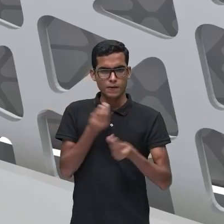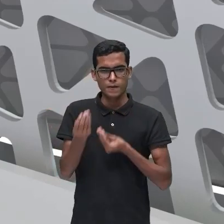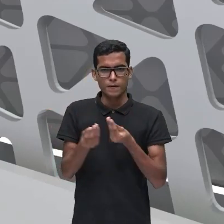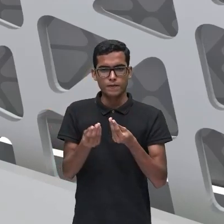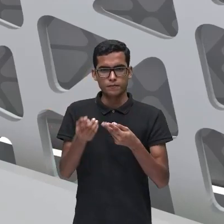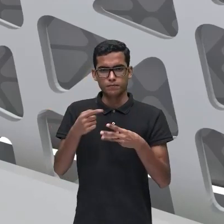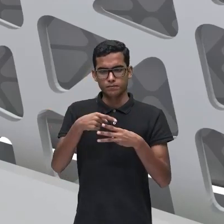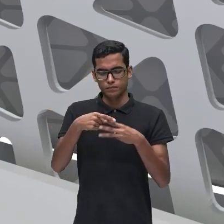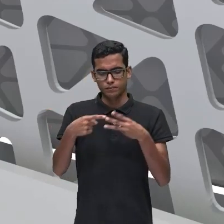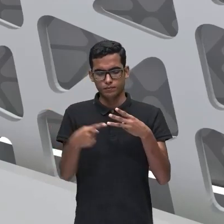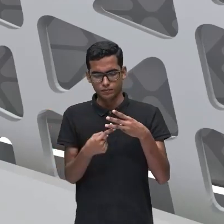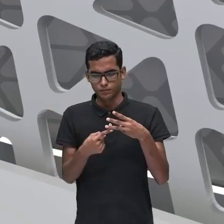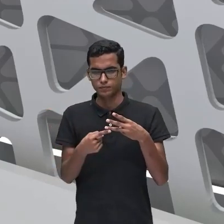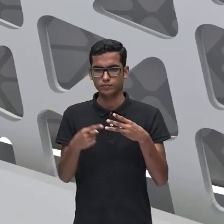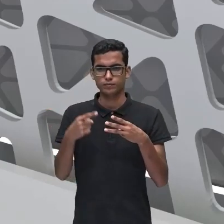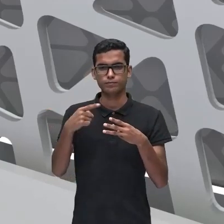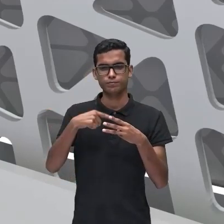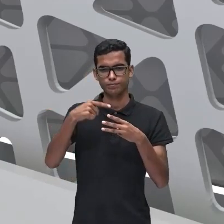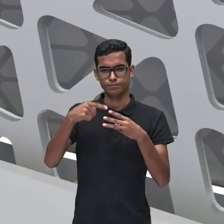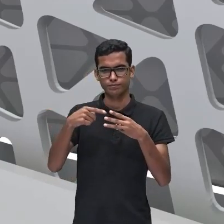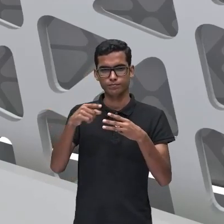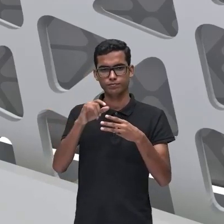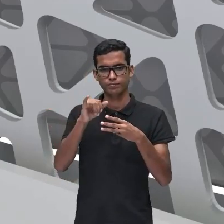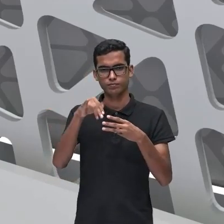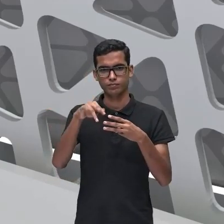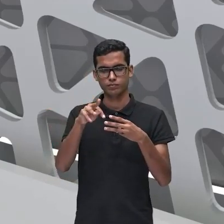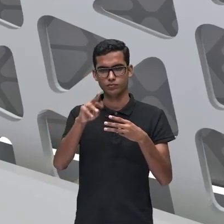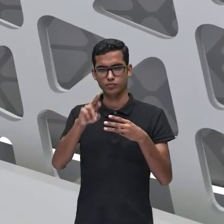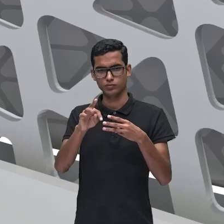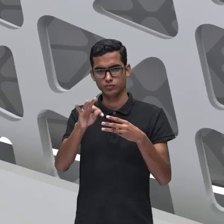entre interfixas, interresistentes e